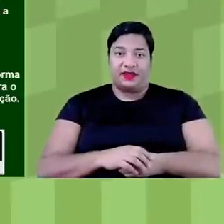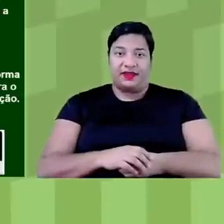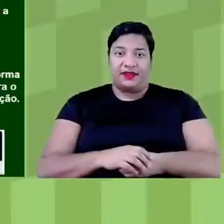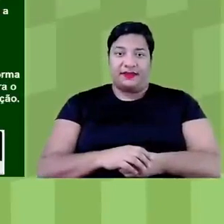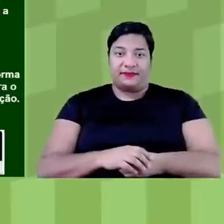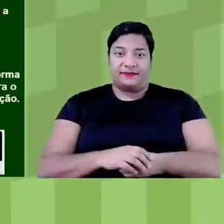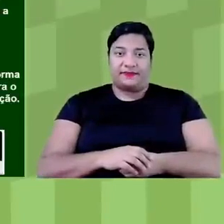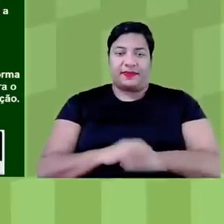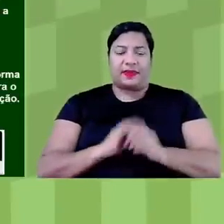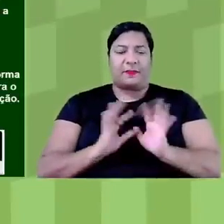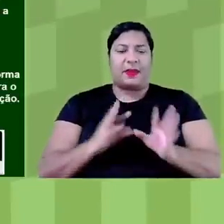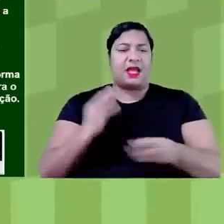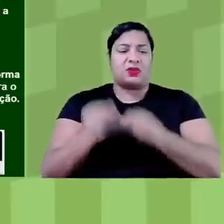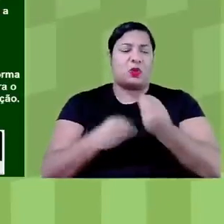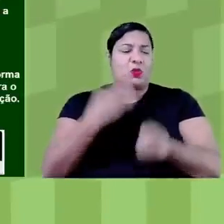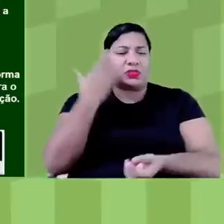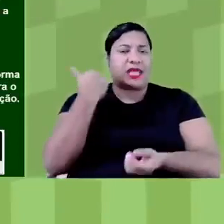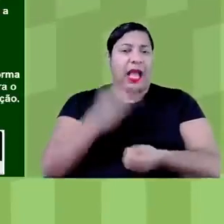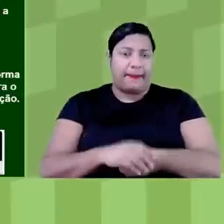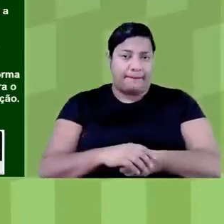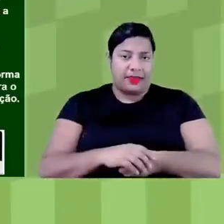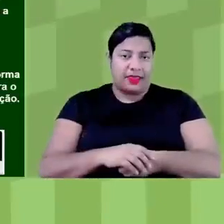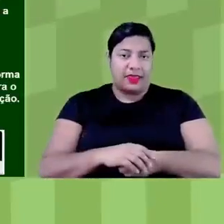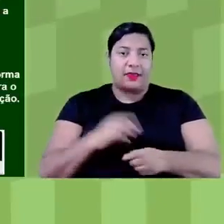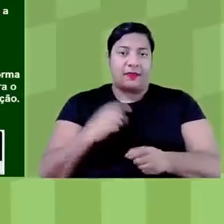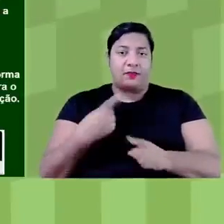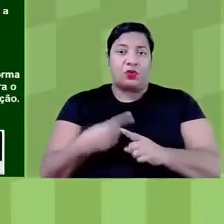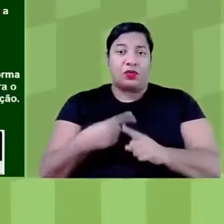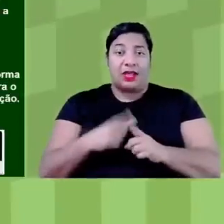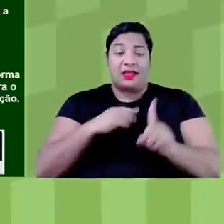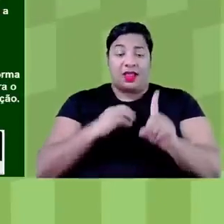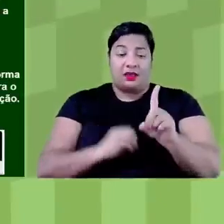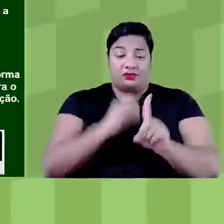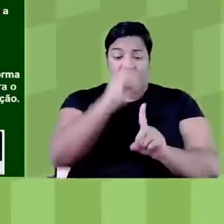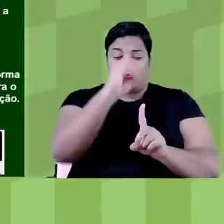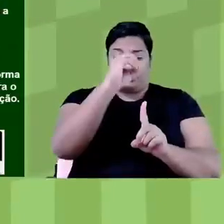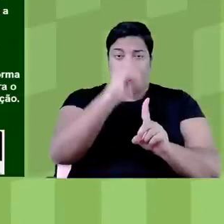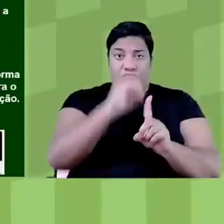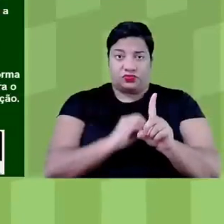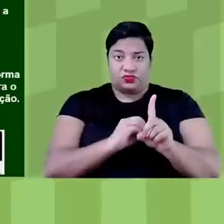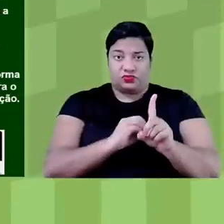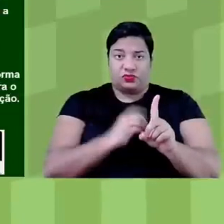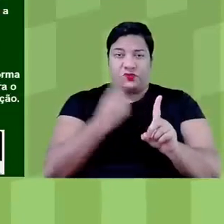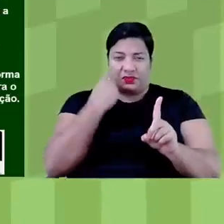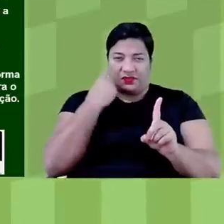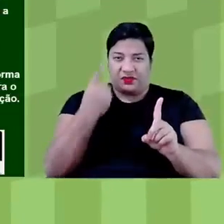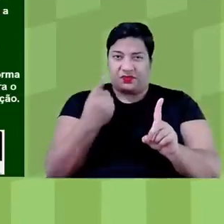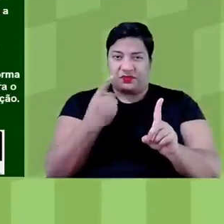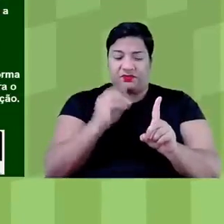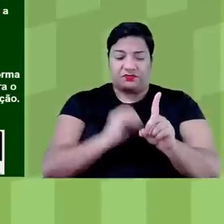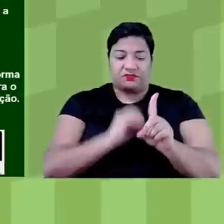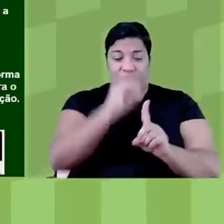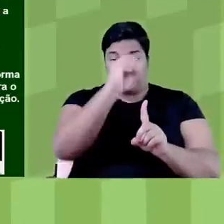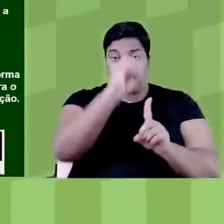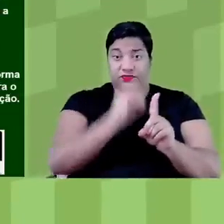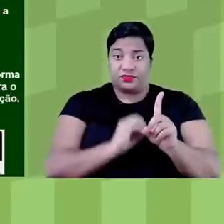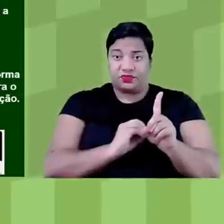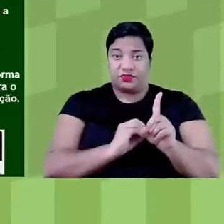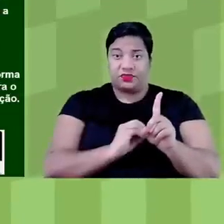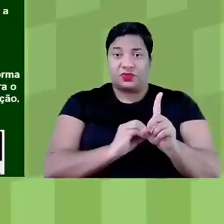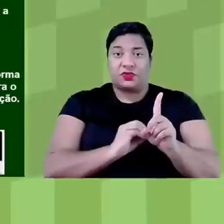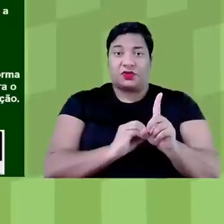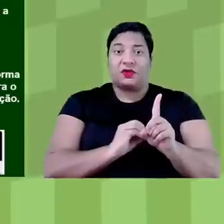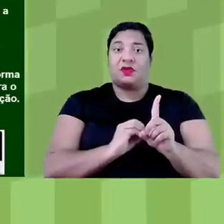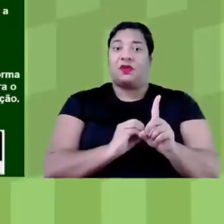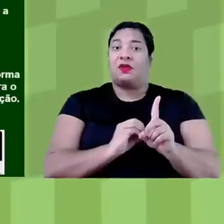Como é que a gente sabe disso? Em primeiro lugar, porque tem termômetro, né? Nós temos o Galileu inventou